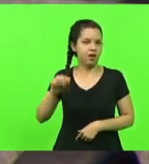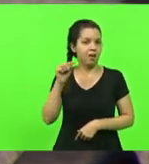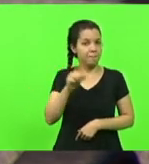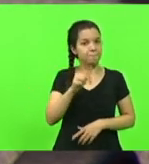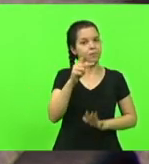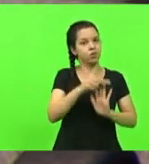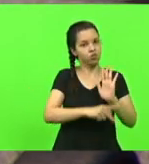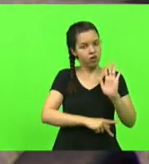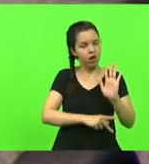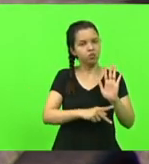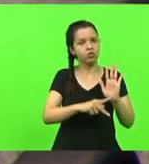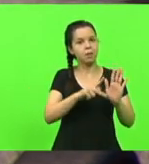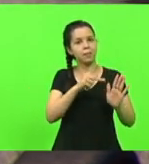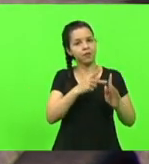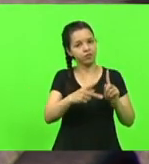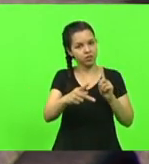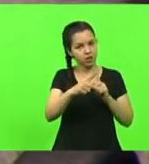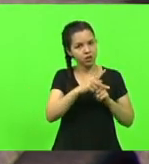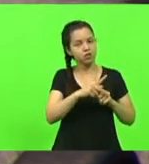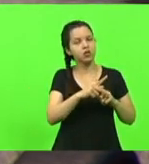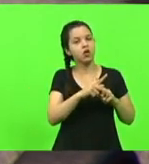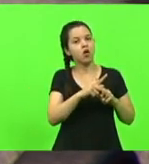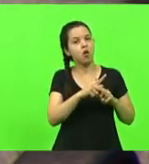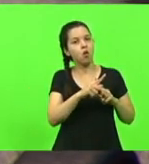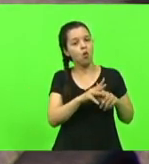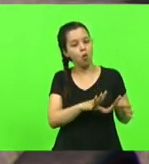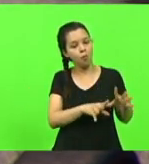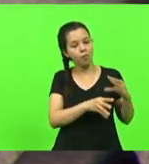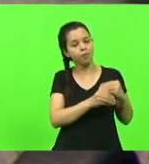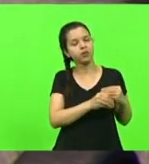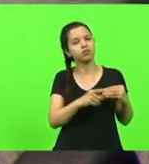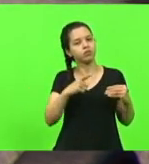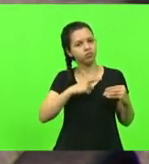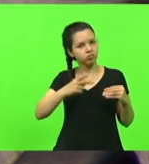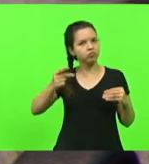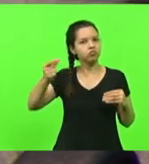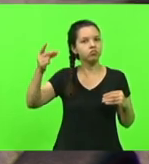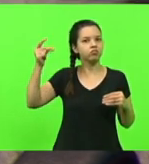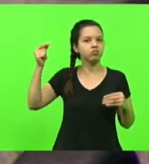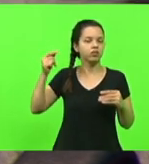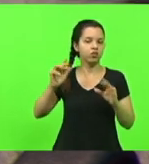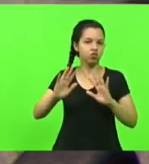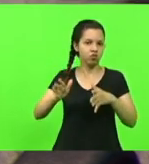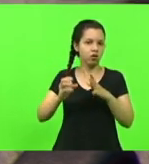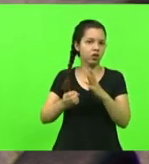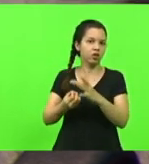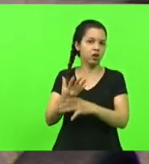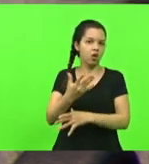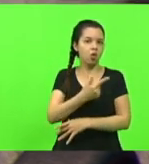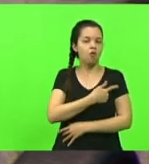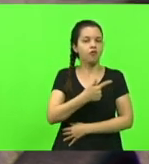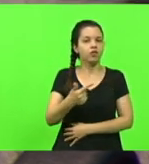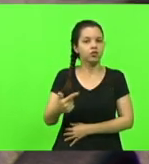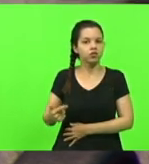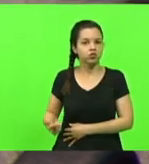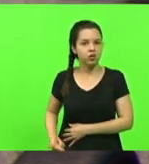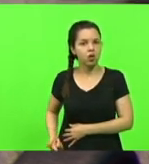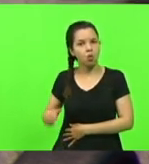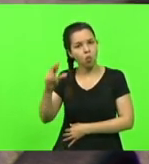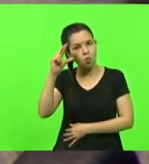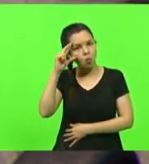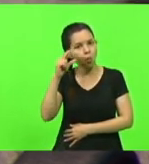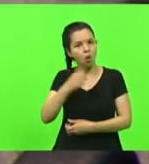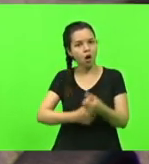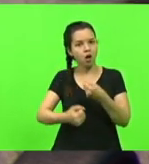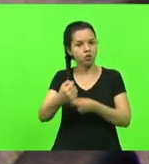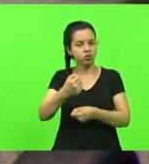Previdência Complementar já existia, foi criado no governo do governador Raimundo Colombo, em 2015,